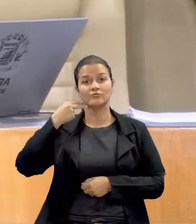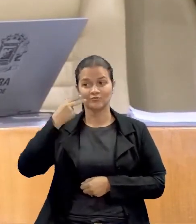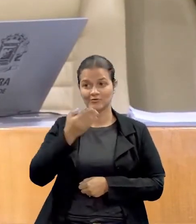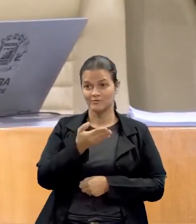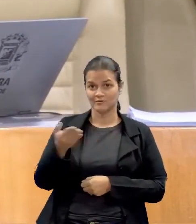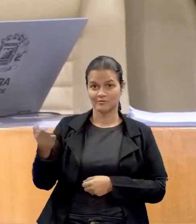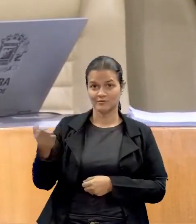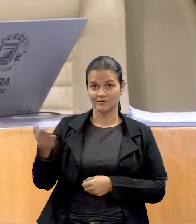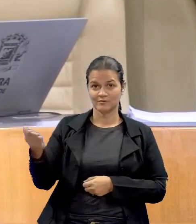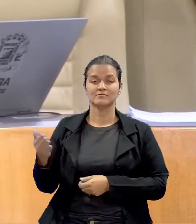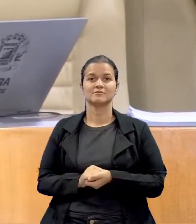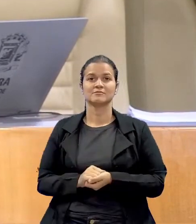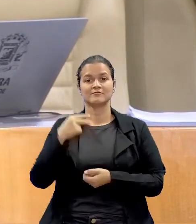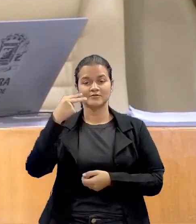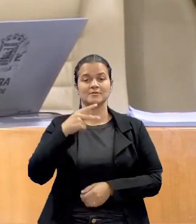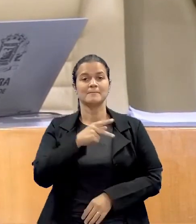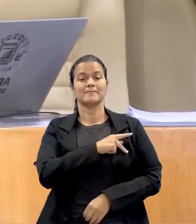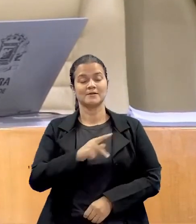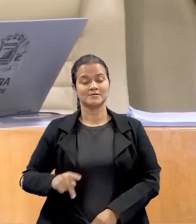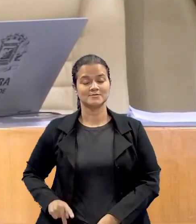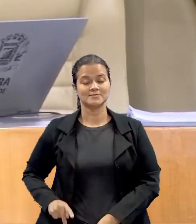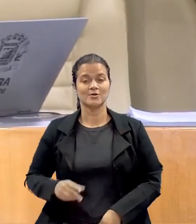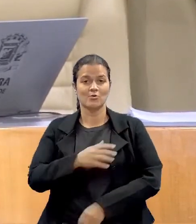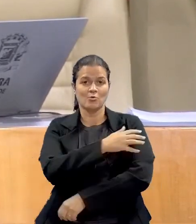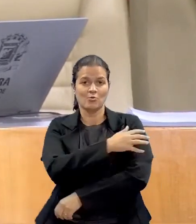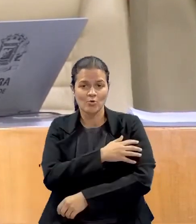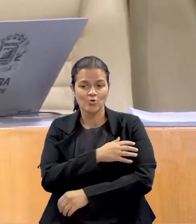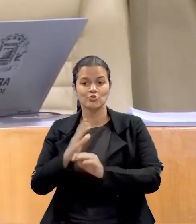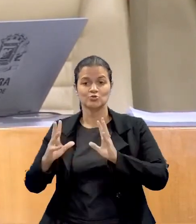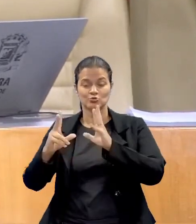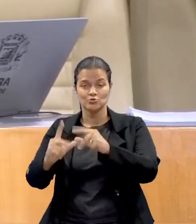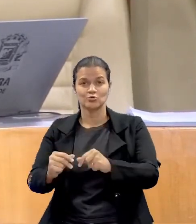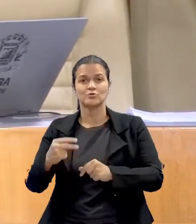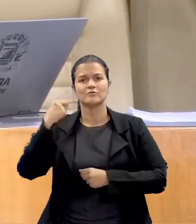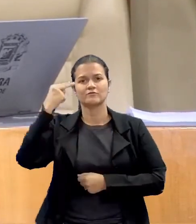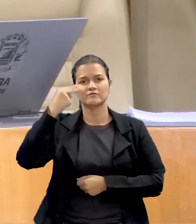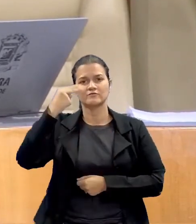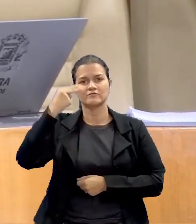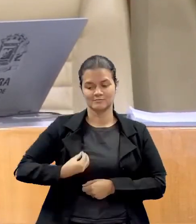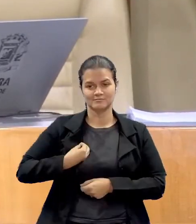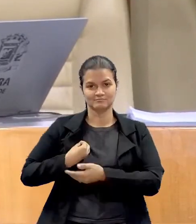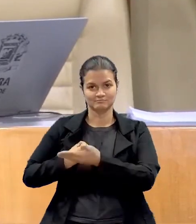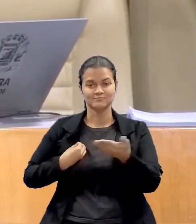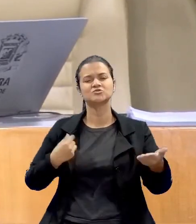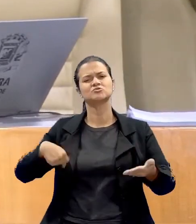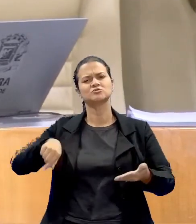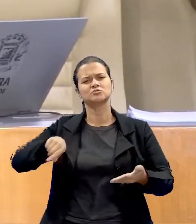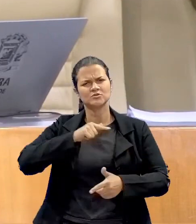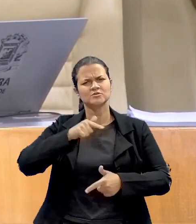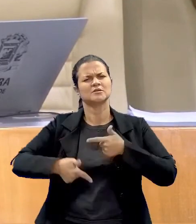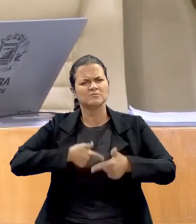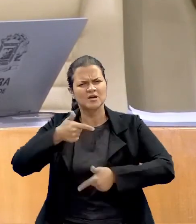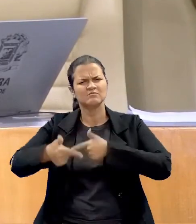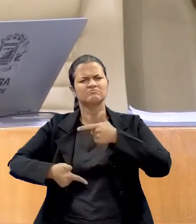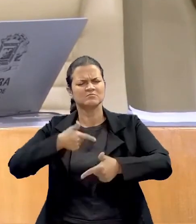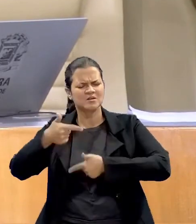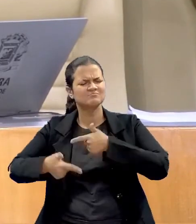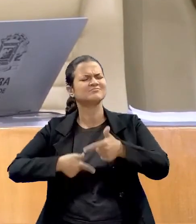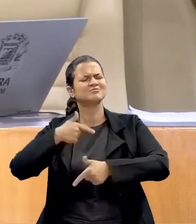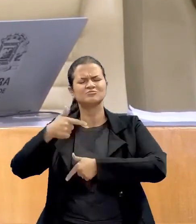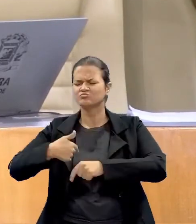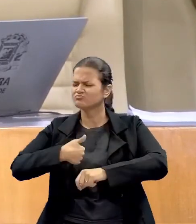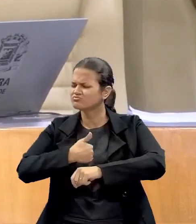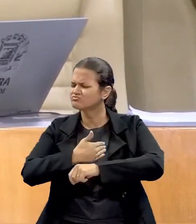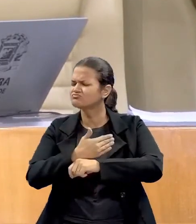do nosso presidente Omar Policarpo, todos os vereadores aqui, temos trabalhado dioturnamente em favor